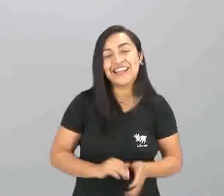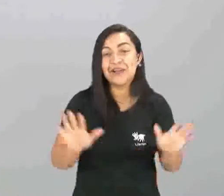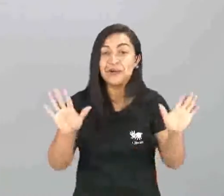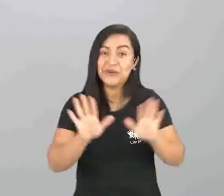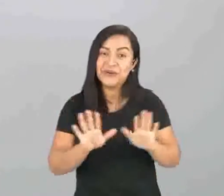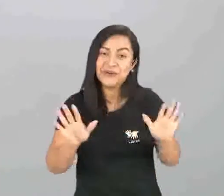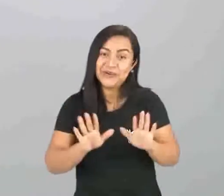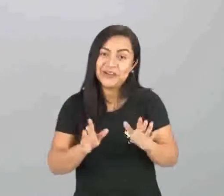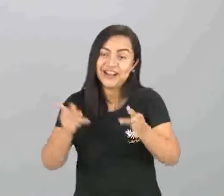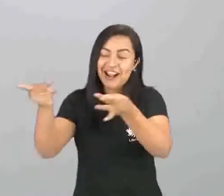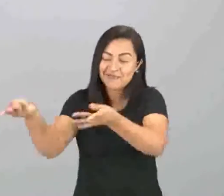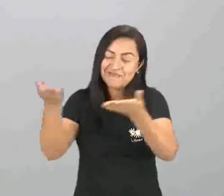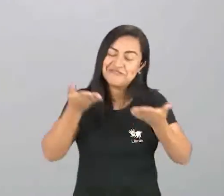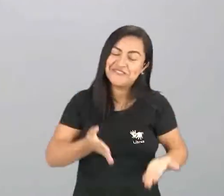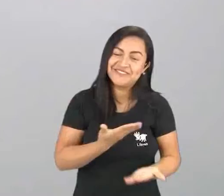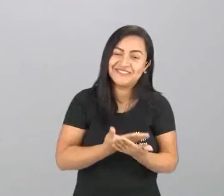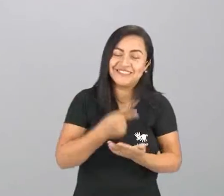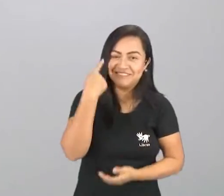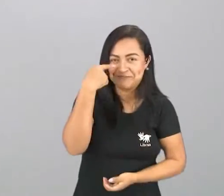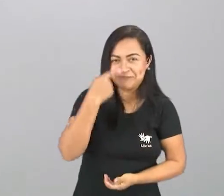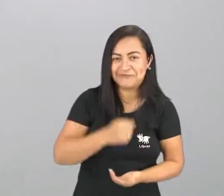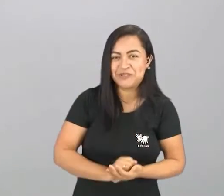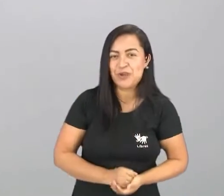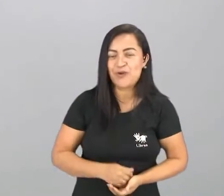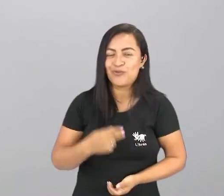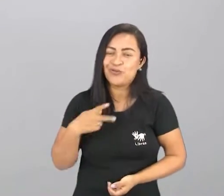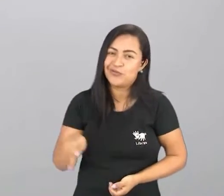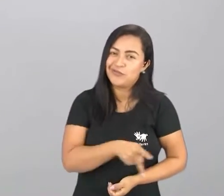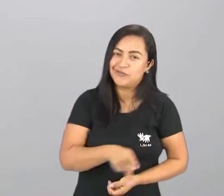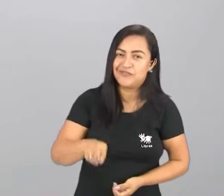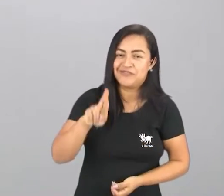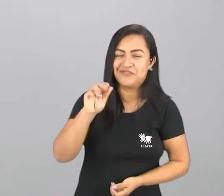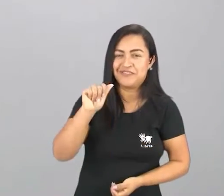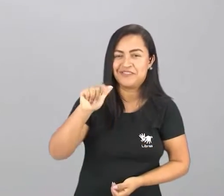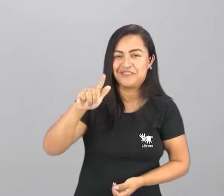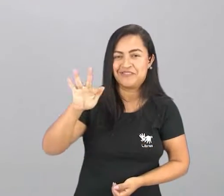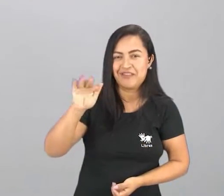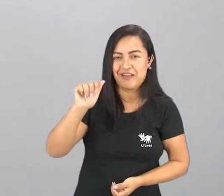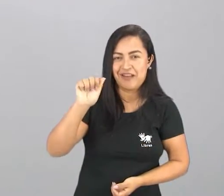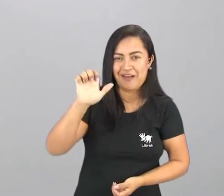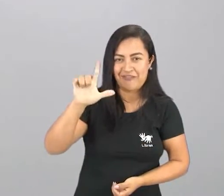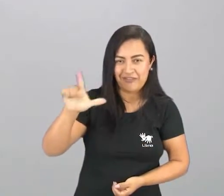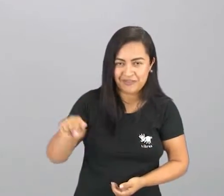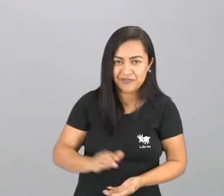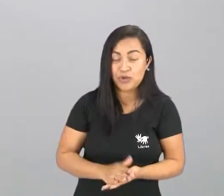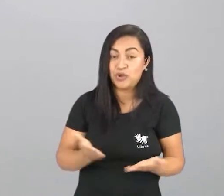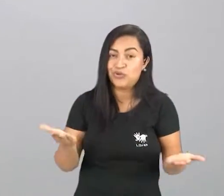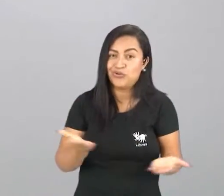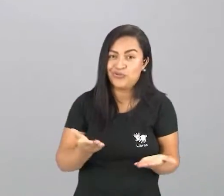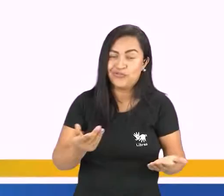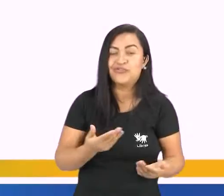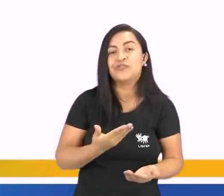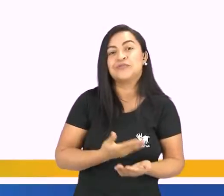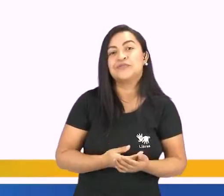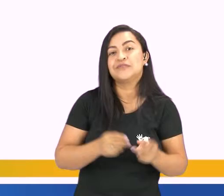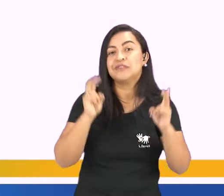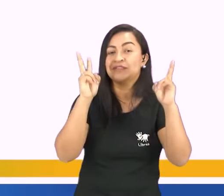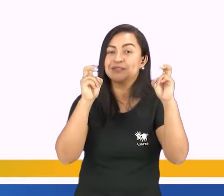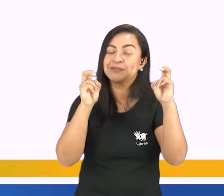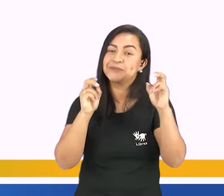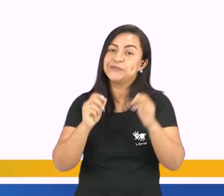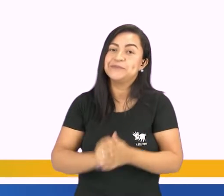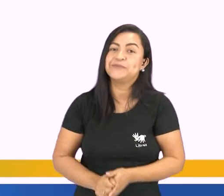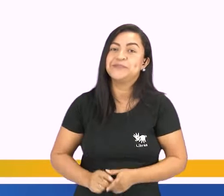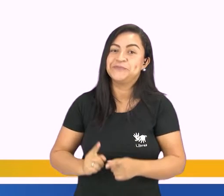Hola, sean bienvenidos a más una clase de español. Yo soy el profesor Rafael y hoy día nosotros vamos a hablar sobre